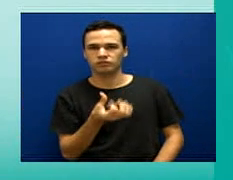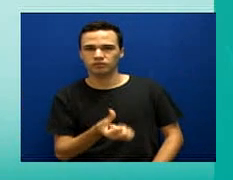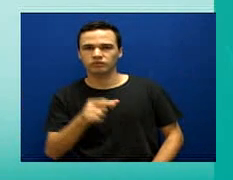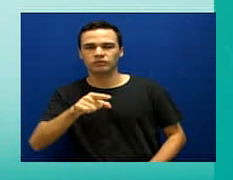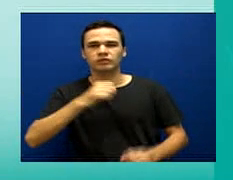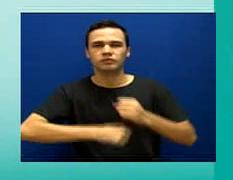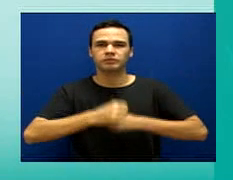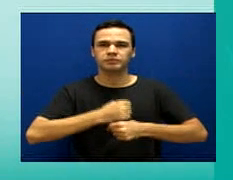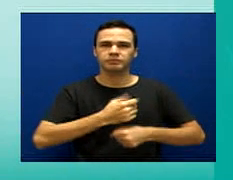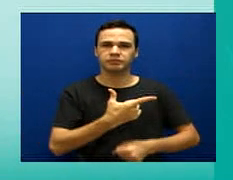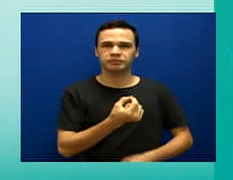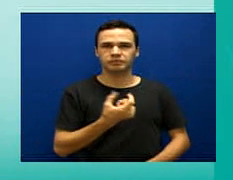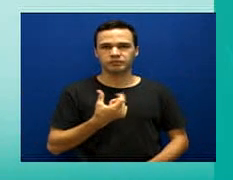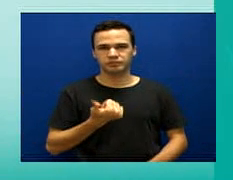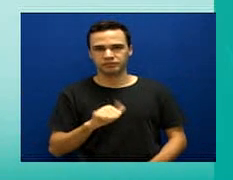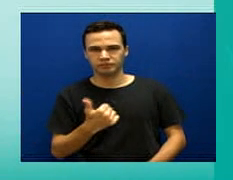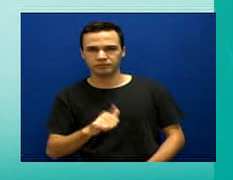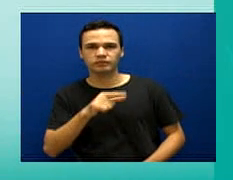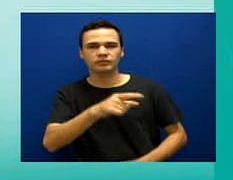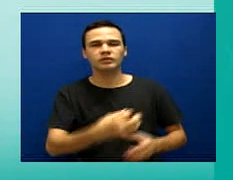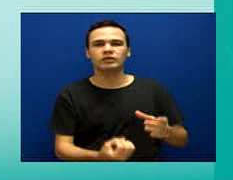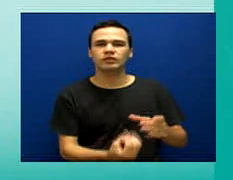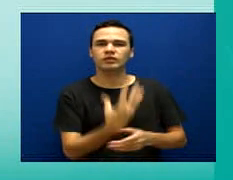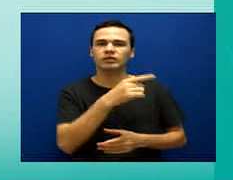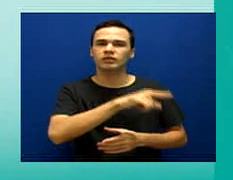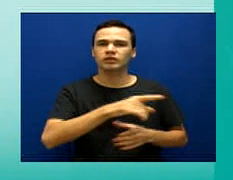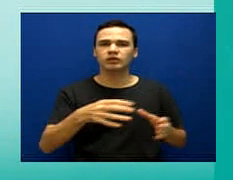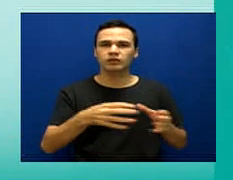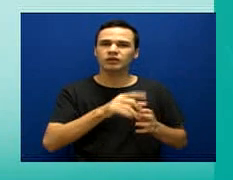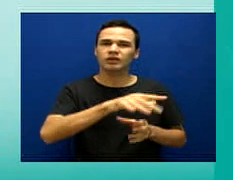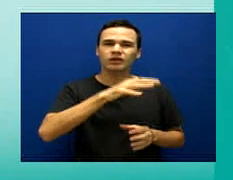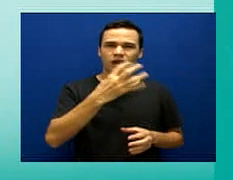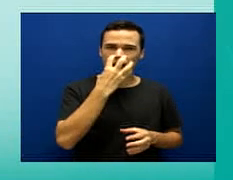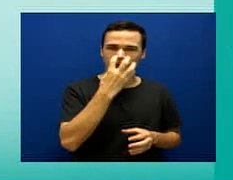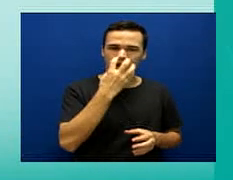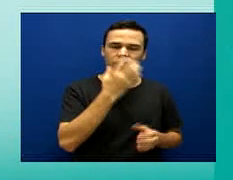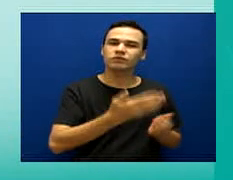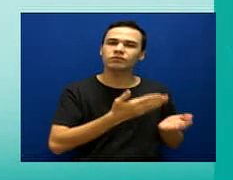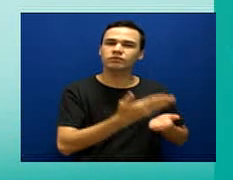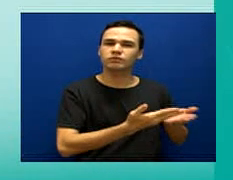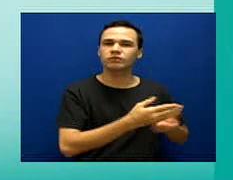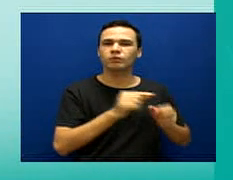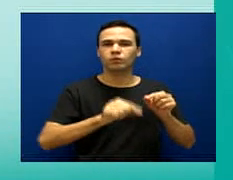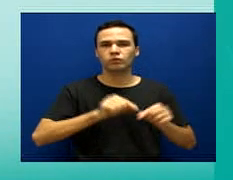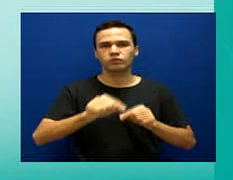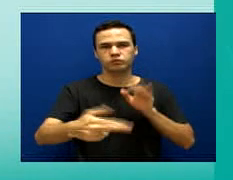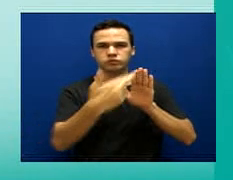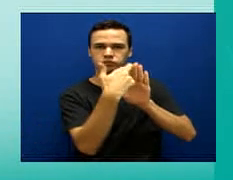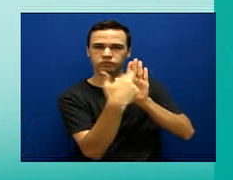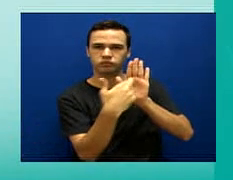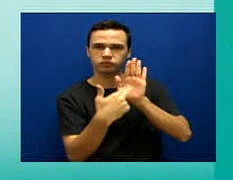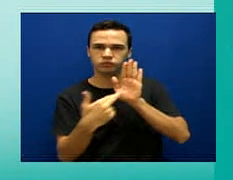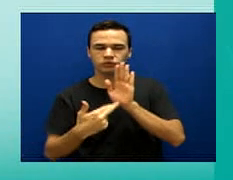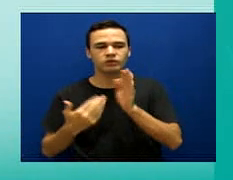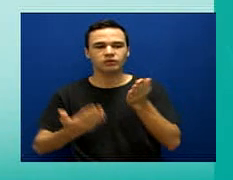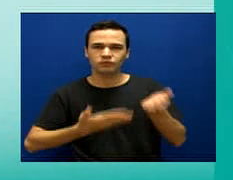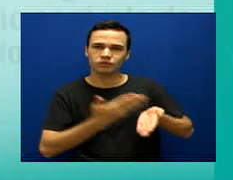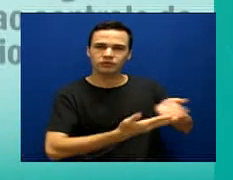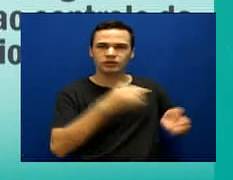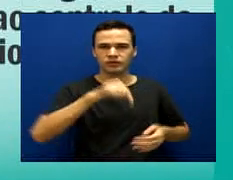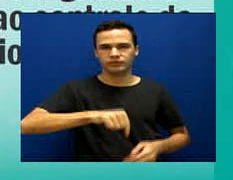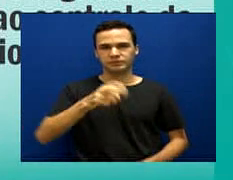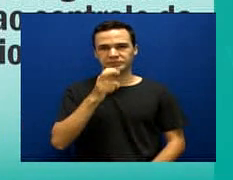9.846, de 2011, que criou o conceito de cão comunitário e estabeleceu normas para o seu atendimento em